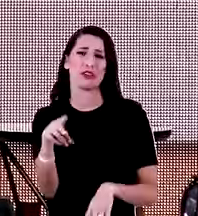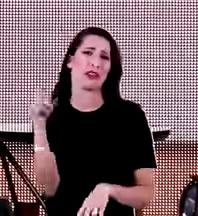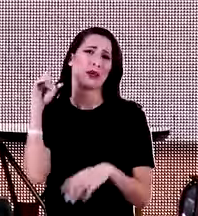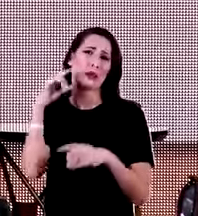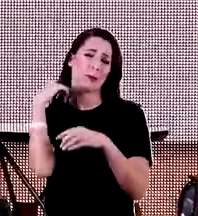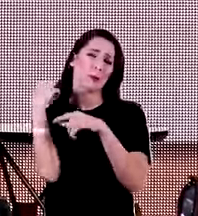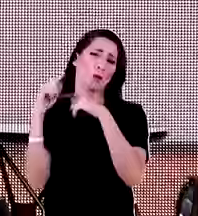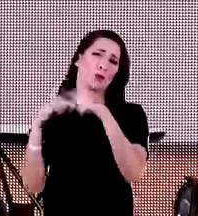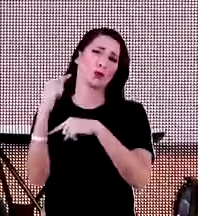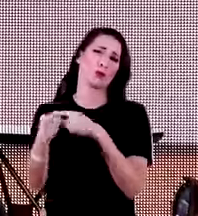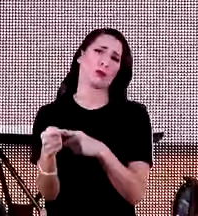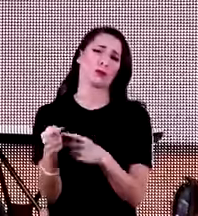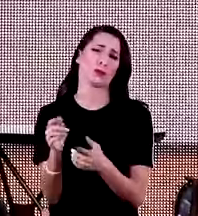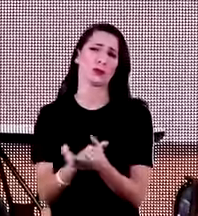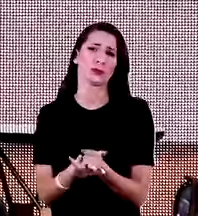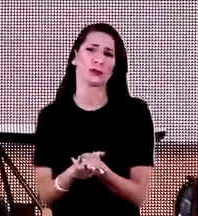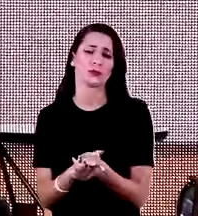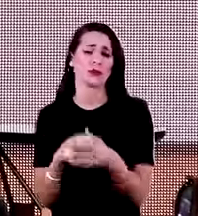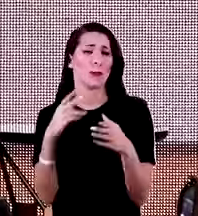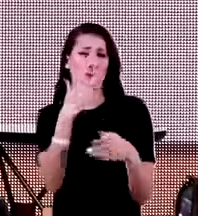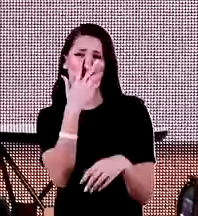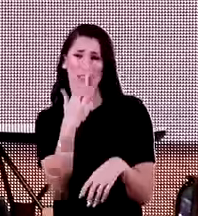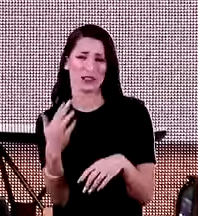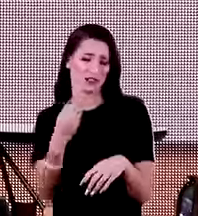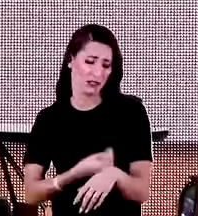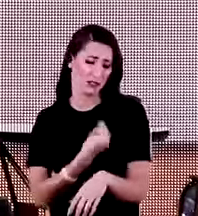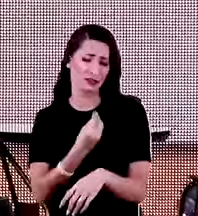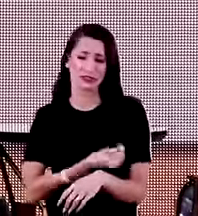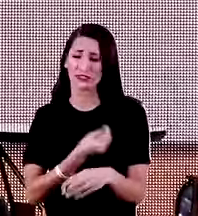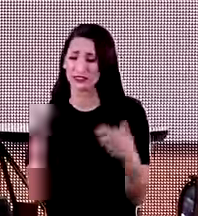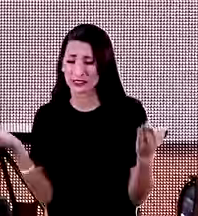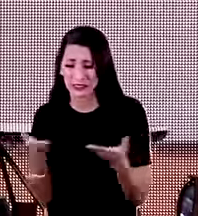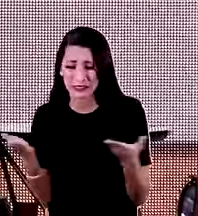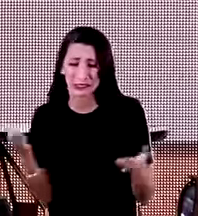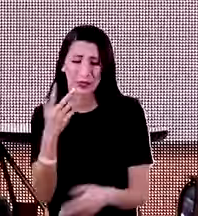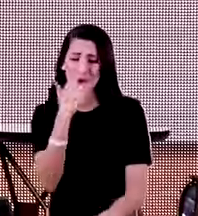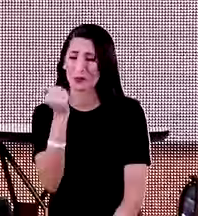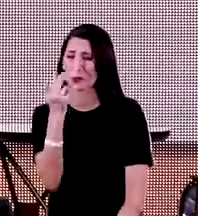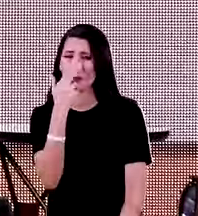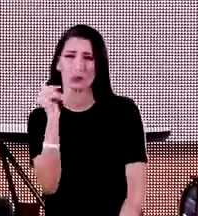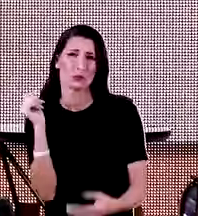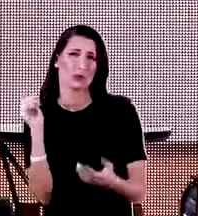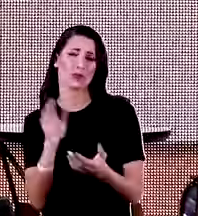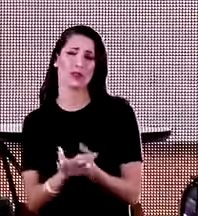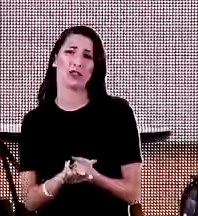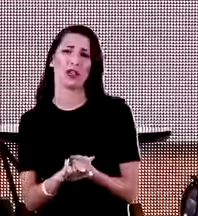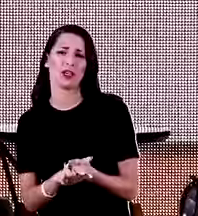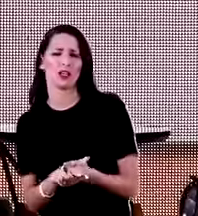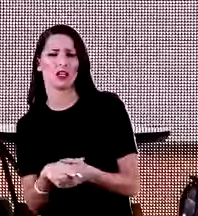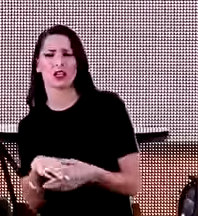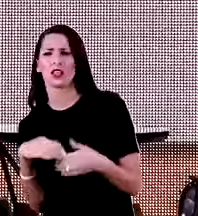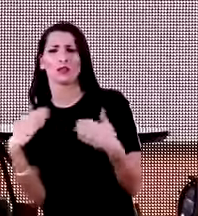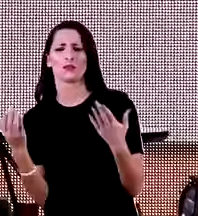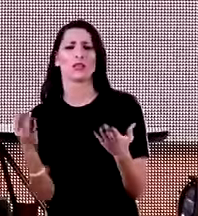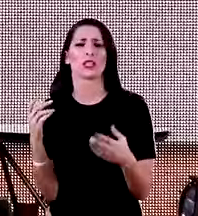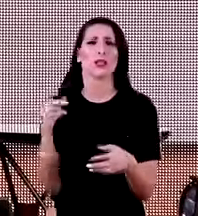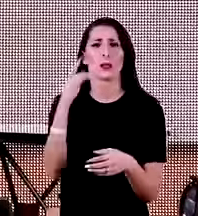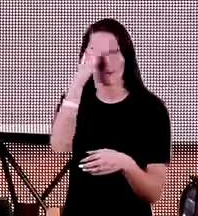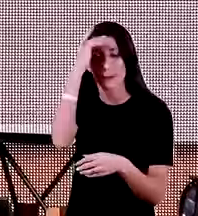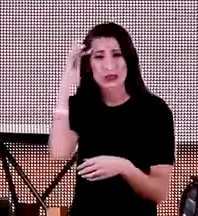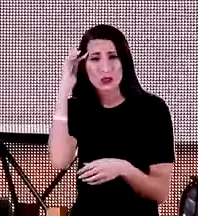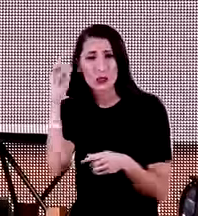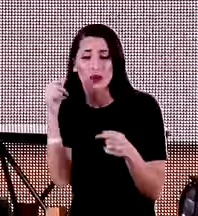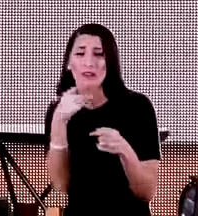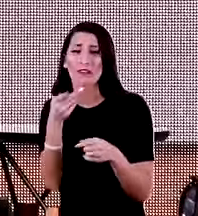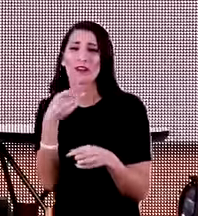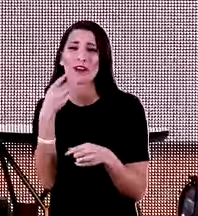mudar. Parece que a vida da gente é um eterno presente. Não tem hora que a gente diz assim, cadê aquela parte que os humilhados são exaltados? Que ainda não chegou